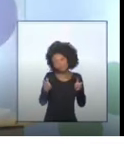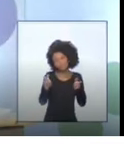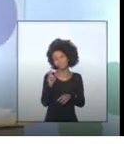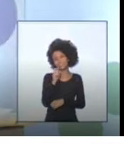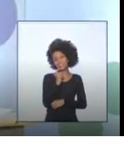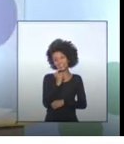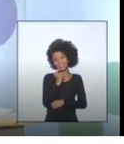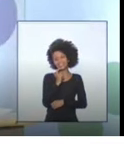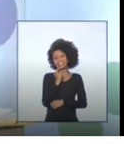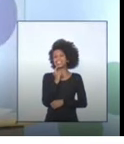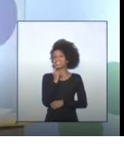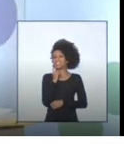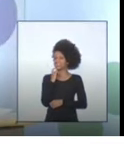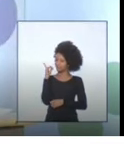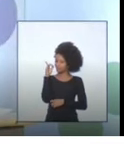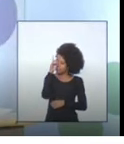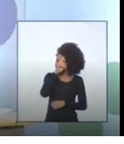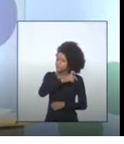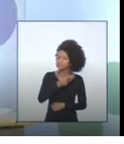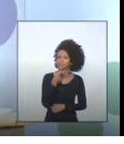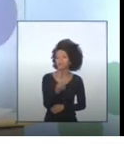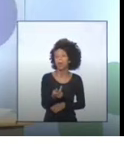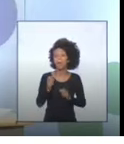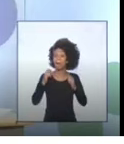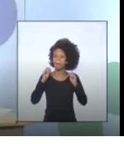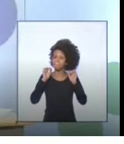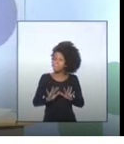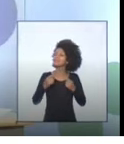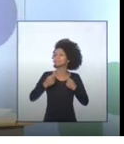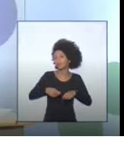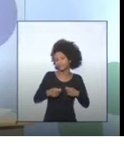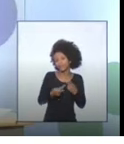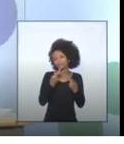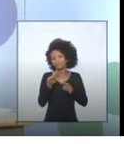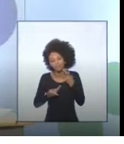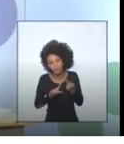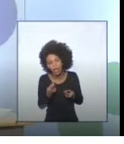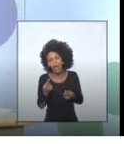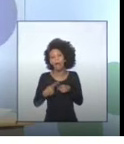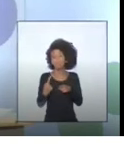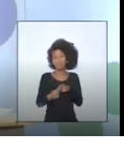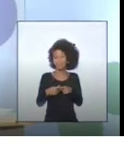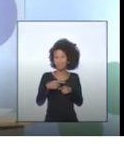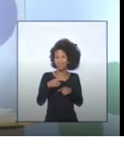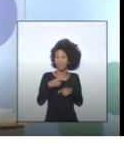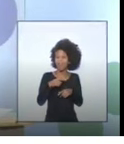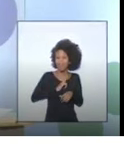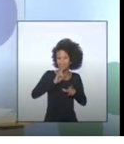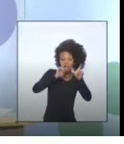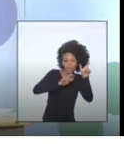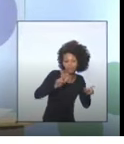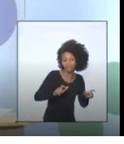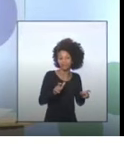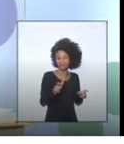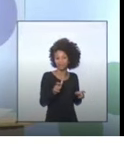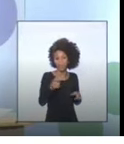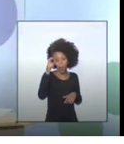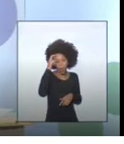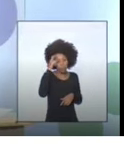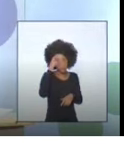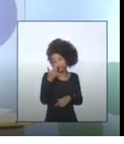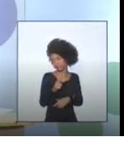é complexo de falar, mas super necessário, porque tem muitas pessoas que também não têm essa total consciência que